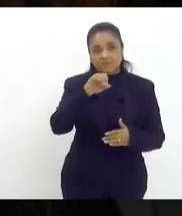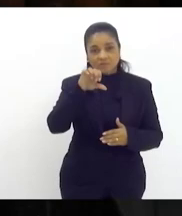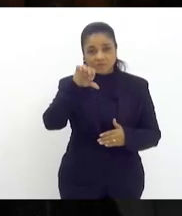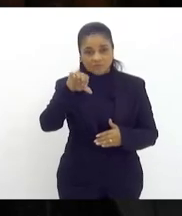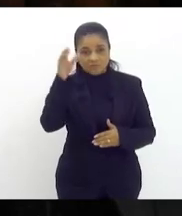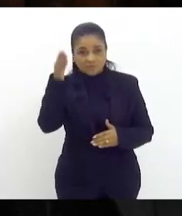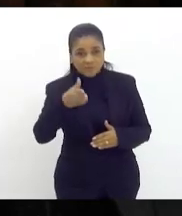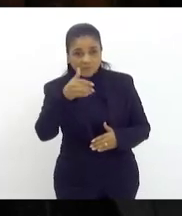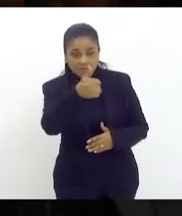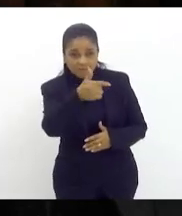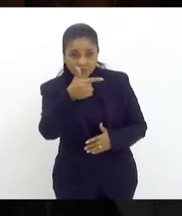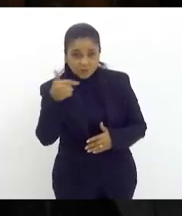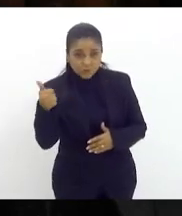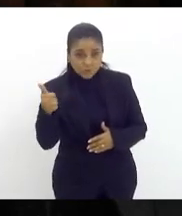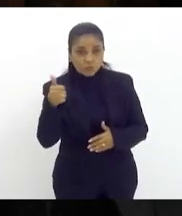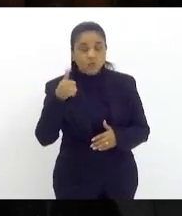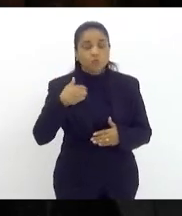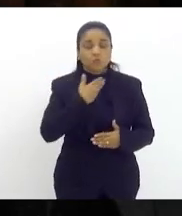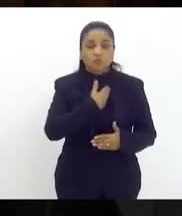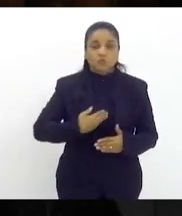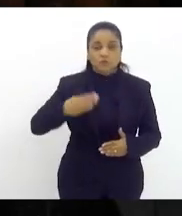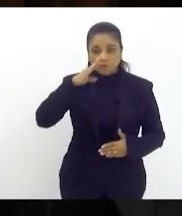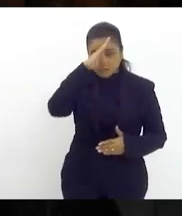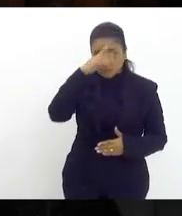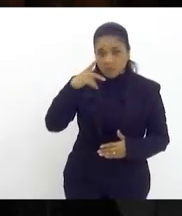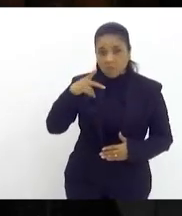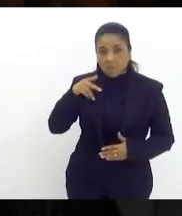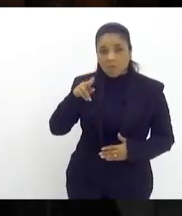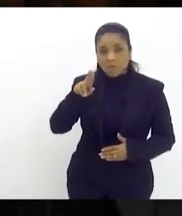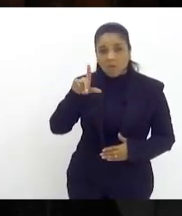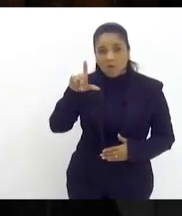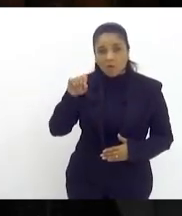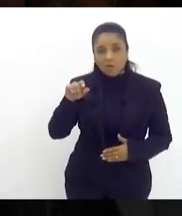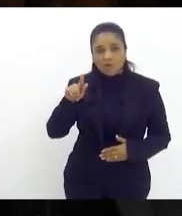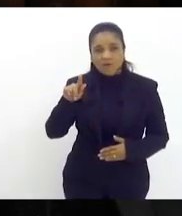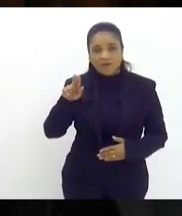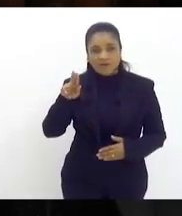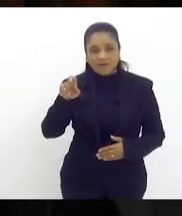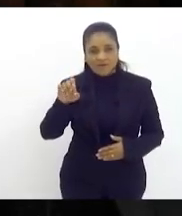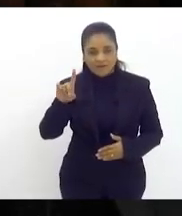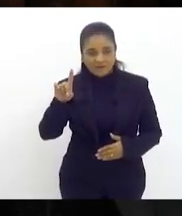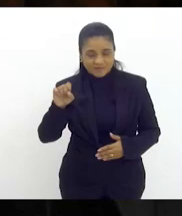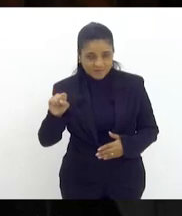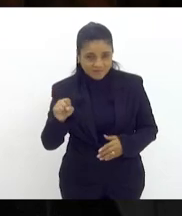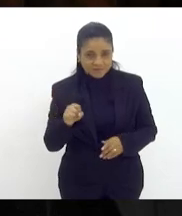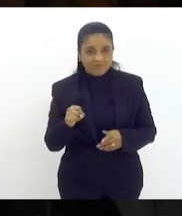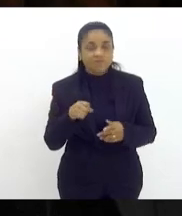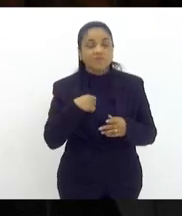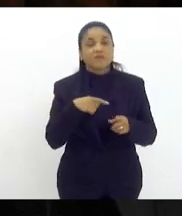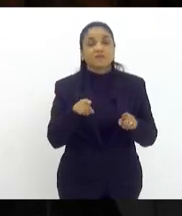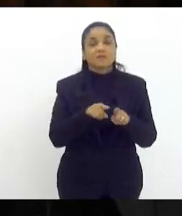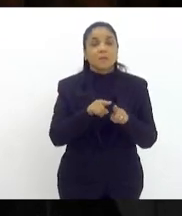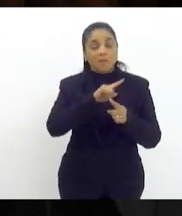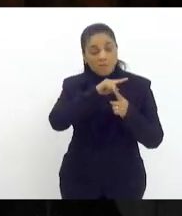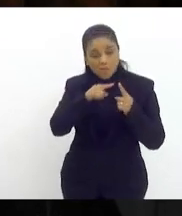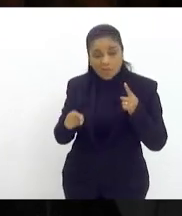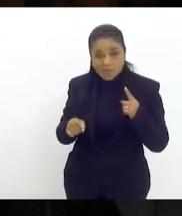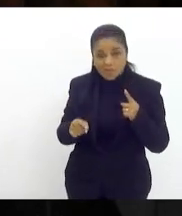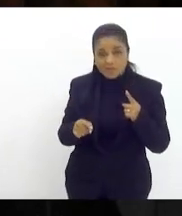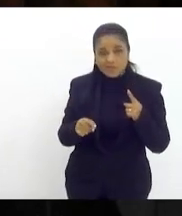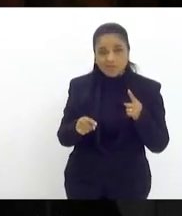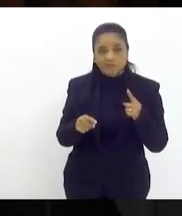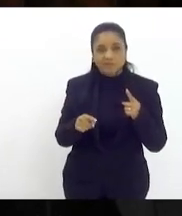21 do governo Bolsonaro Paulo Guedes além do mais fica proibida